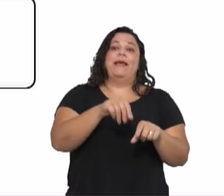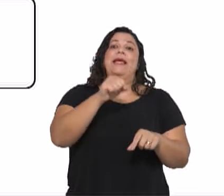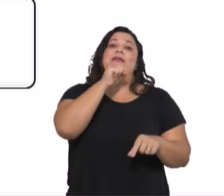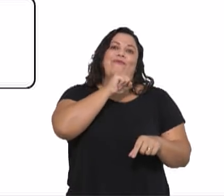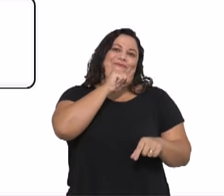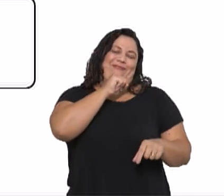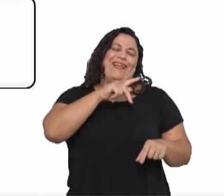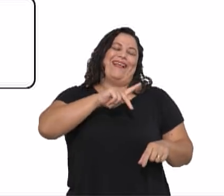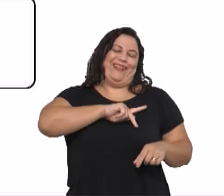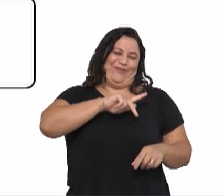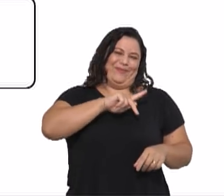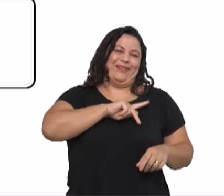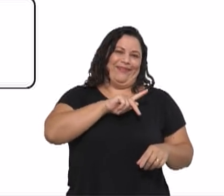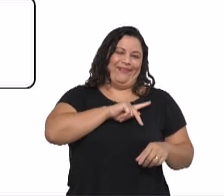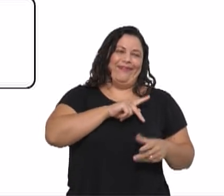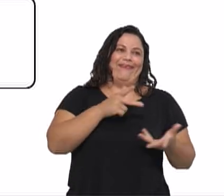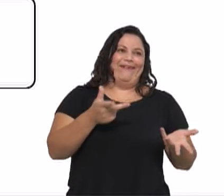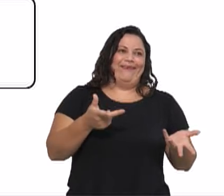era o Palermo,